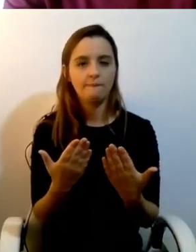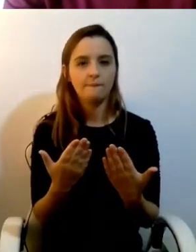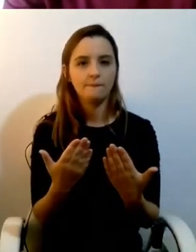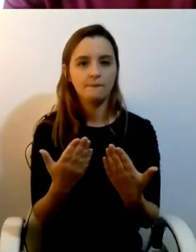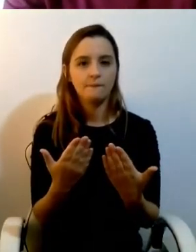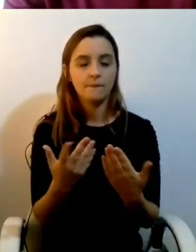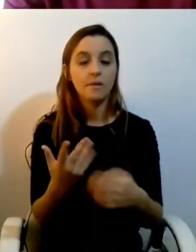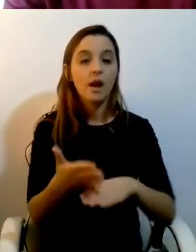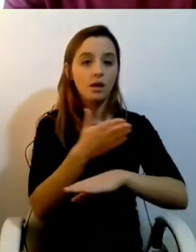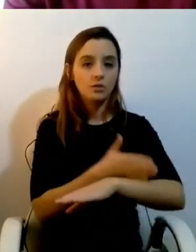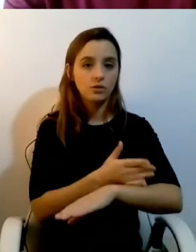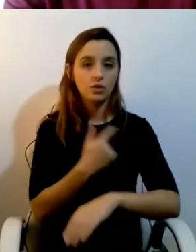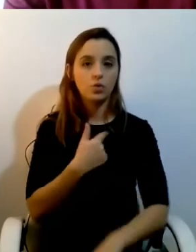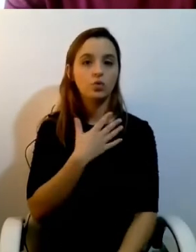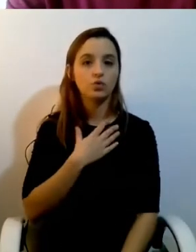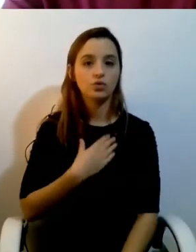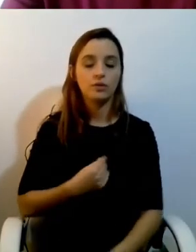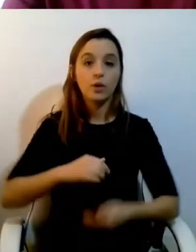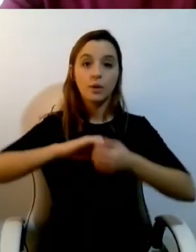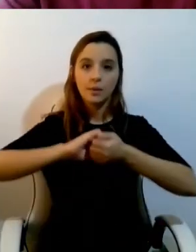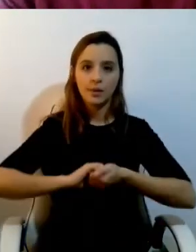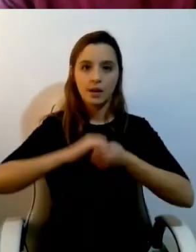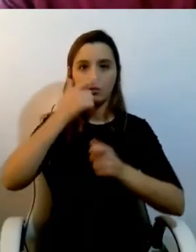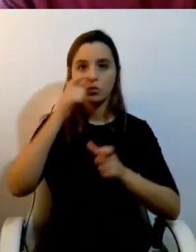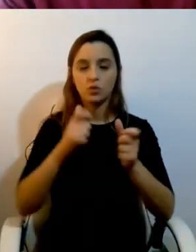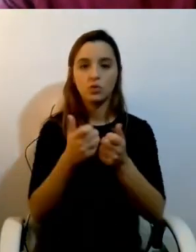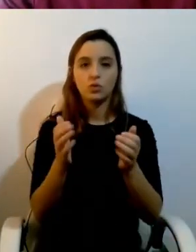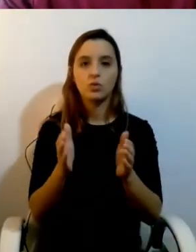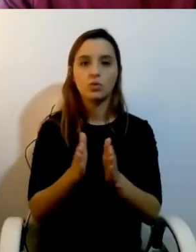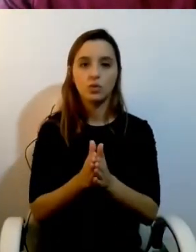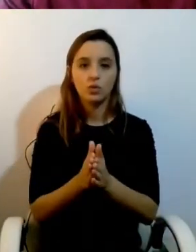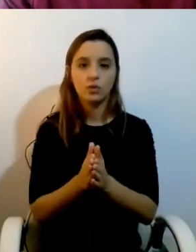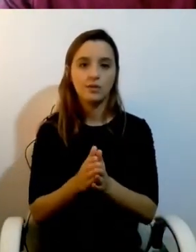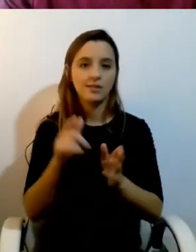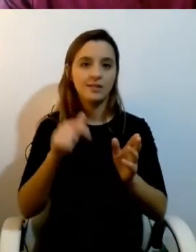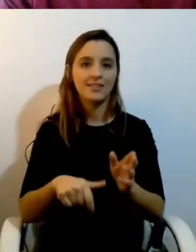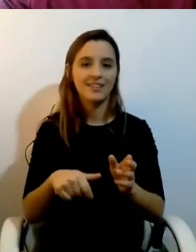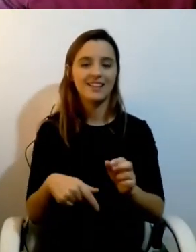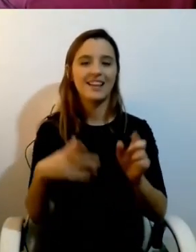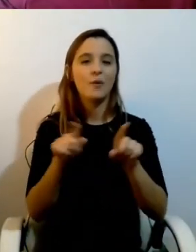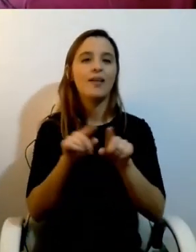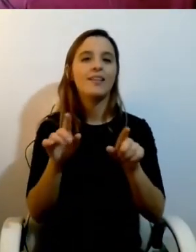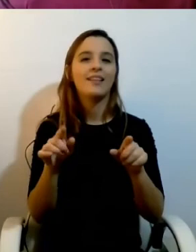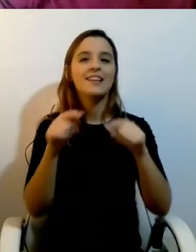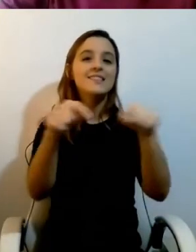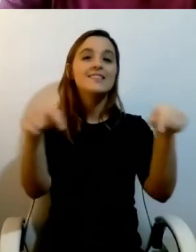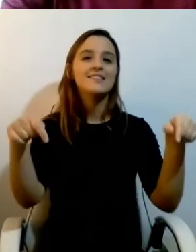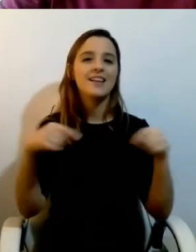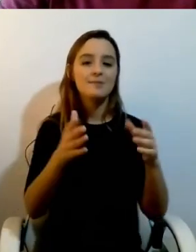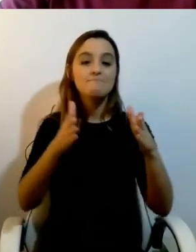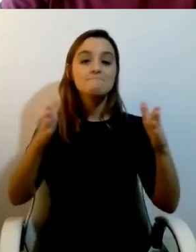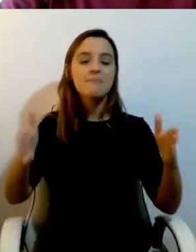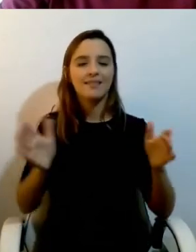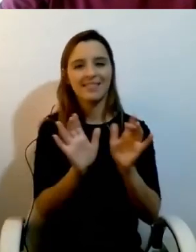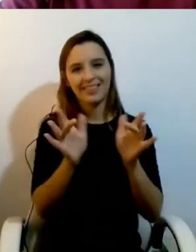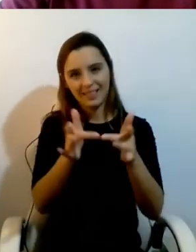Antes de mais, eu gostava de saudar todos e todas que estão nesta grande sala virtual e gostava de dizer